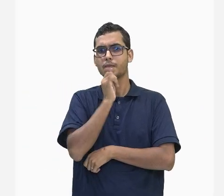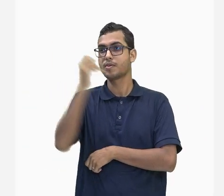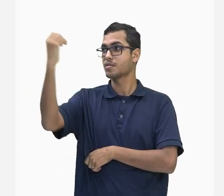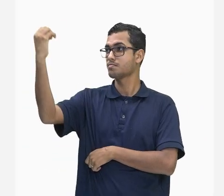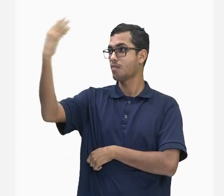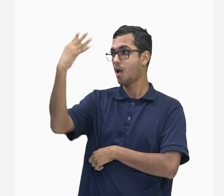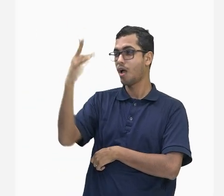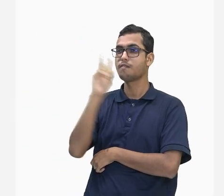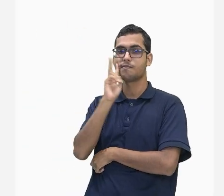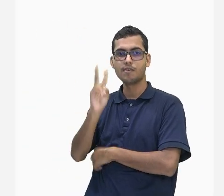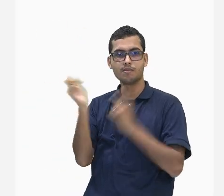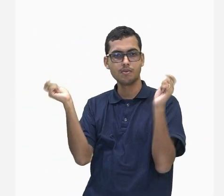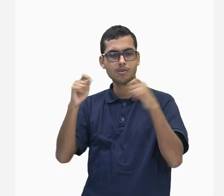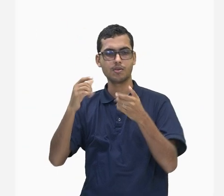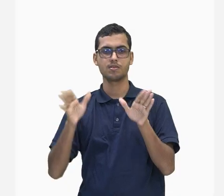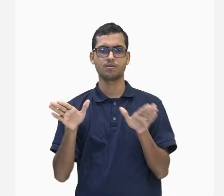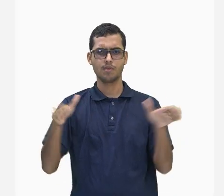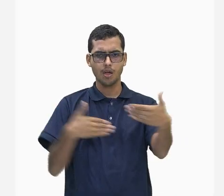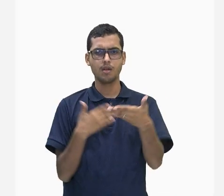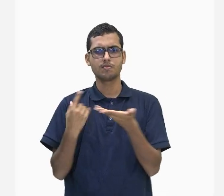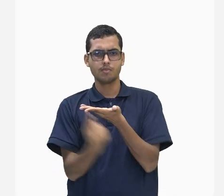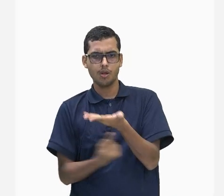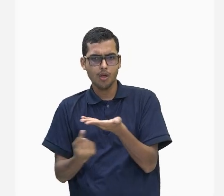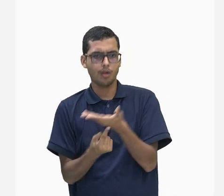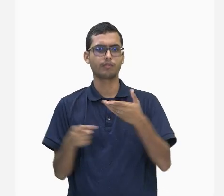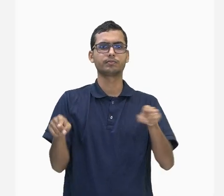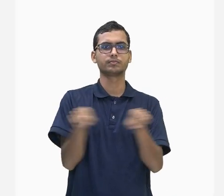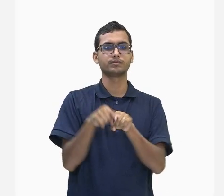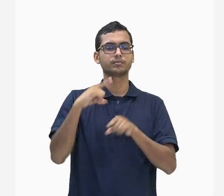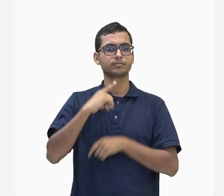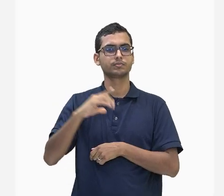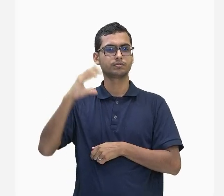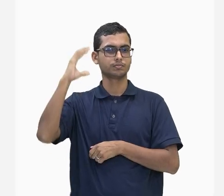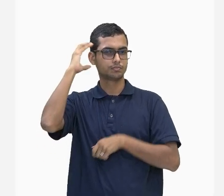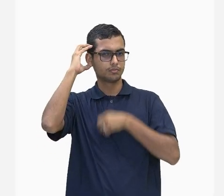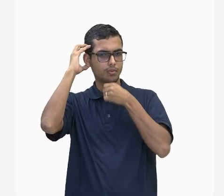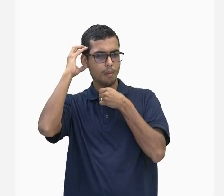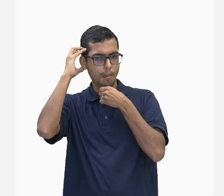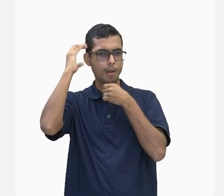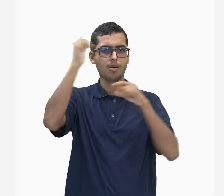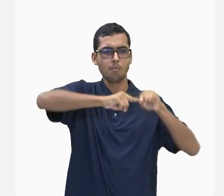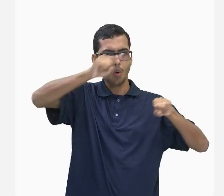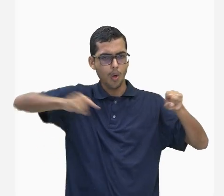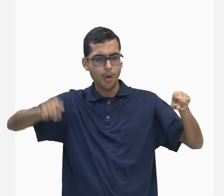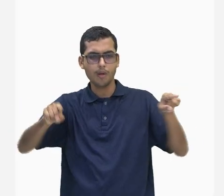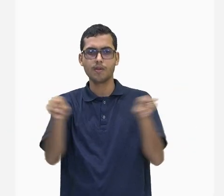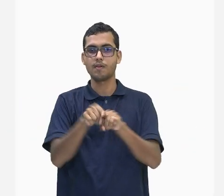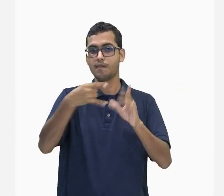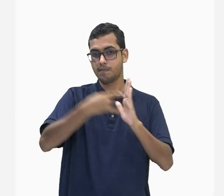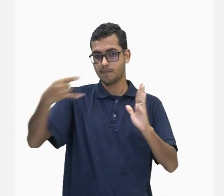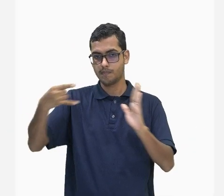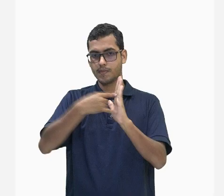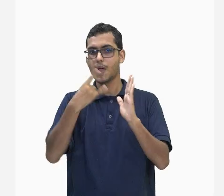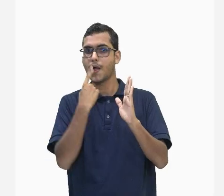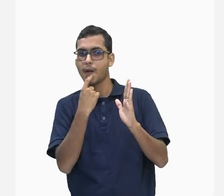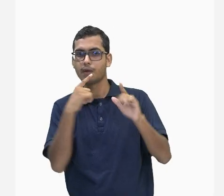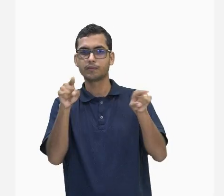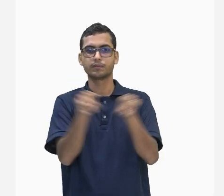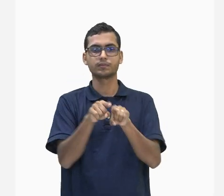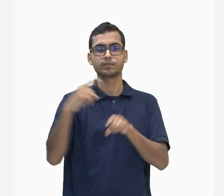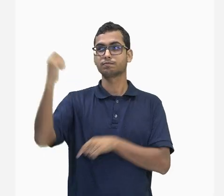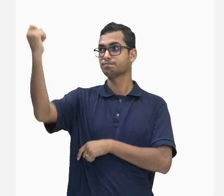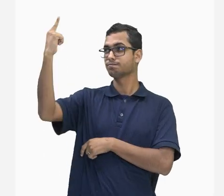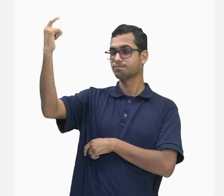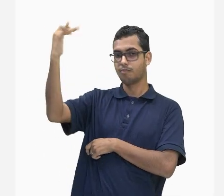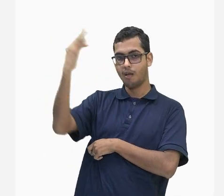luz visível, micro-ondas, ondas de rádio, infravermelho, ultravioleta. Quer dizer,